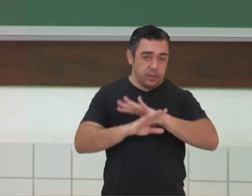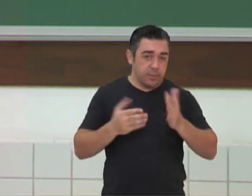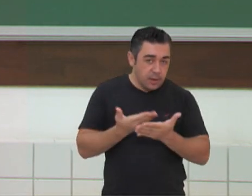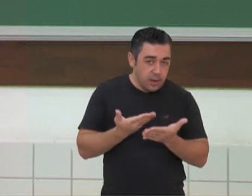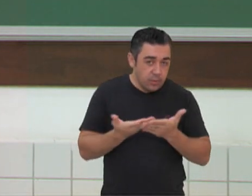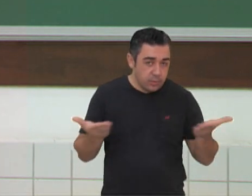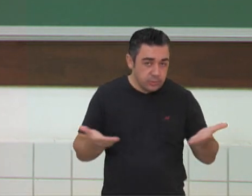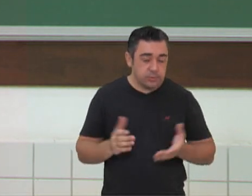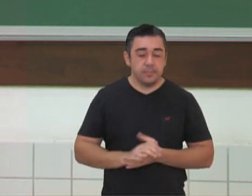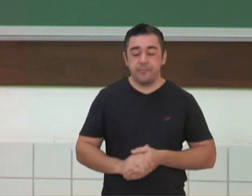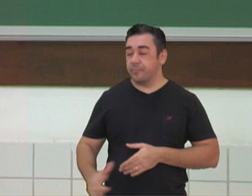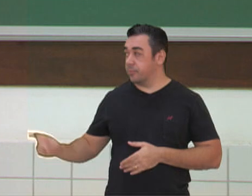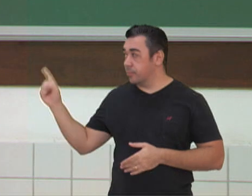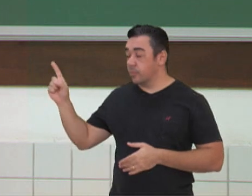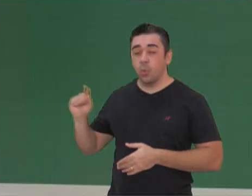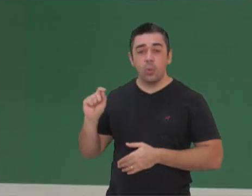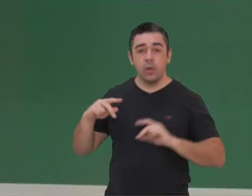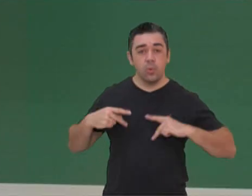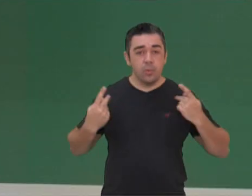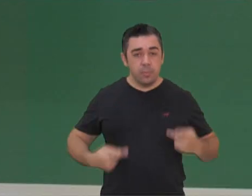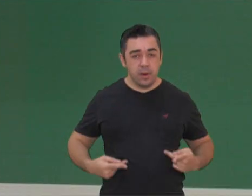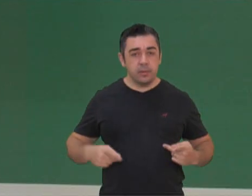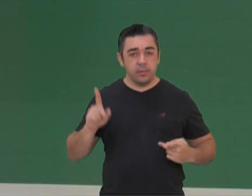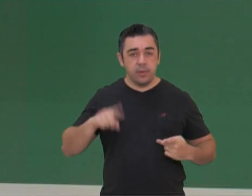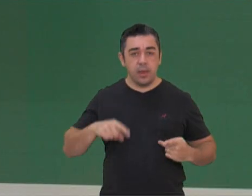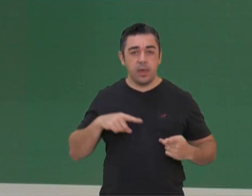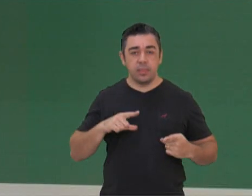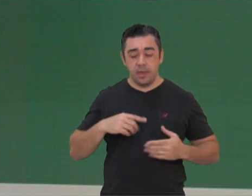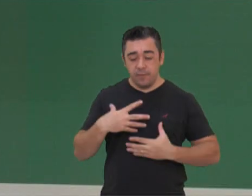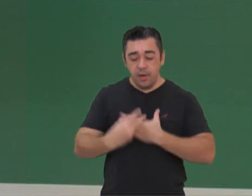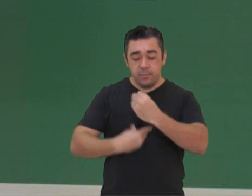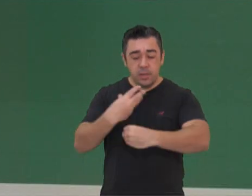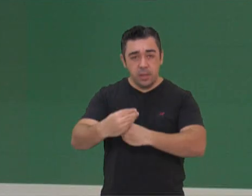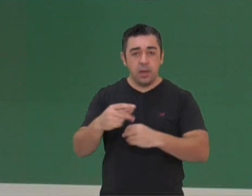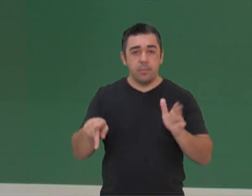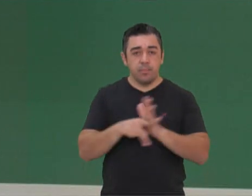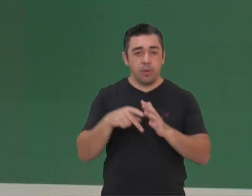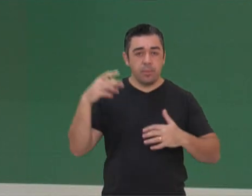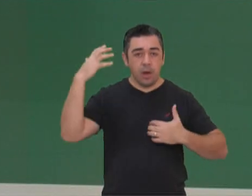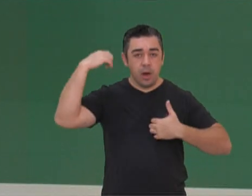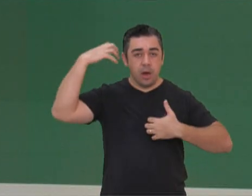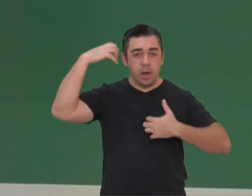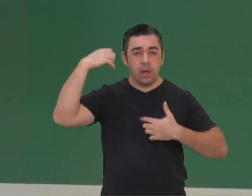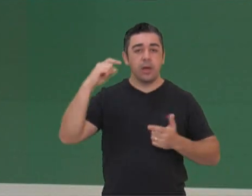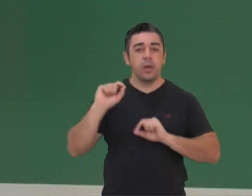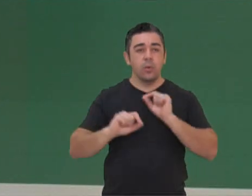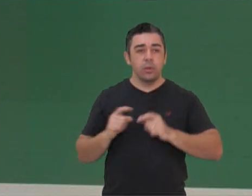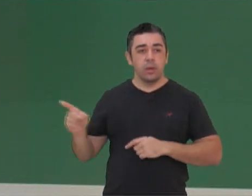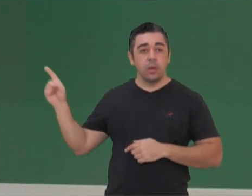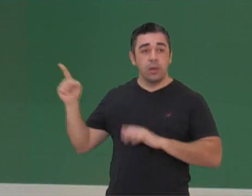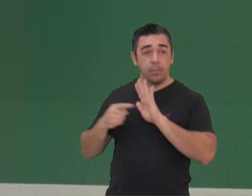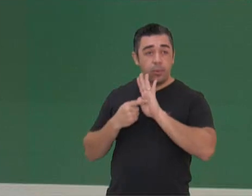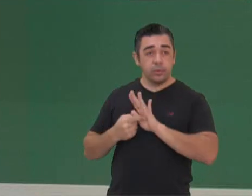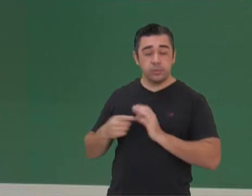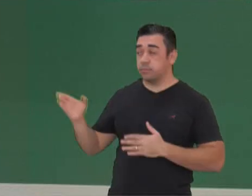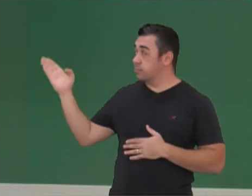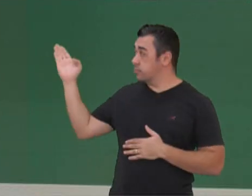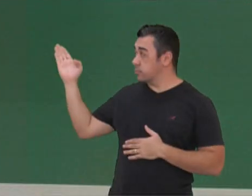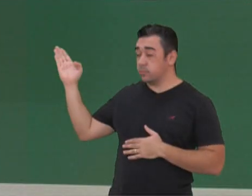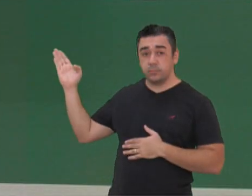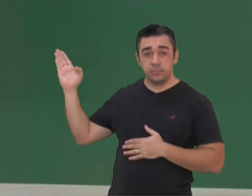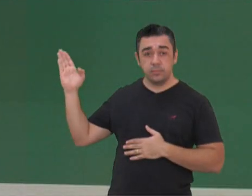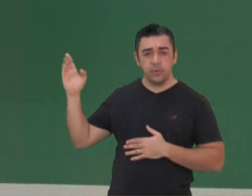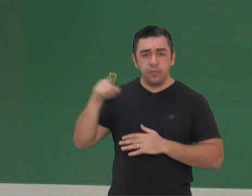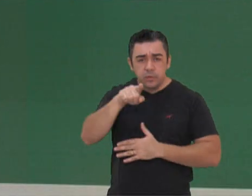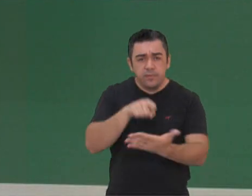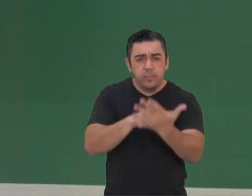aula aí. A afirmação, os humanos descendem dos chimpanzés, é contrariada pelo cladograma representado. Então, tá ali o cladograma, vocês vão mostrar